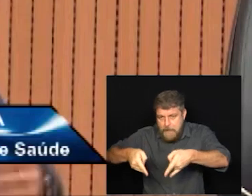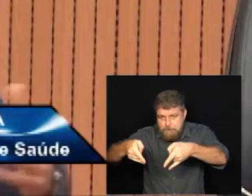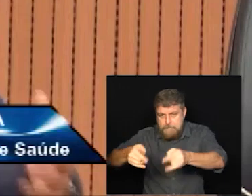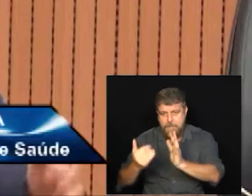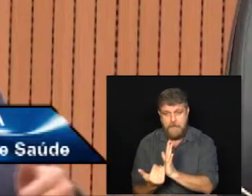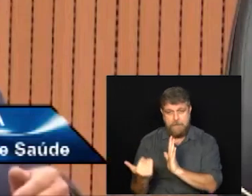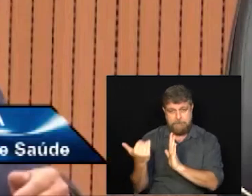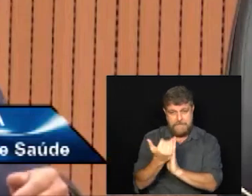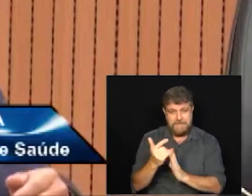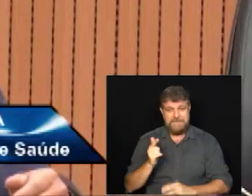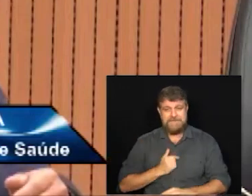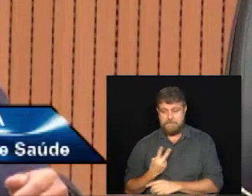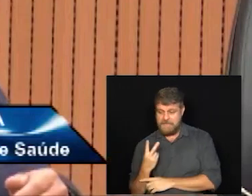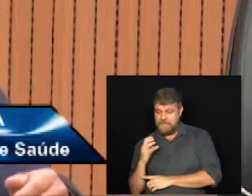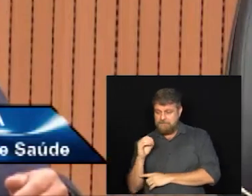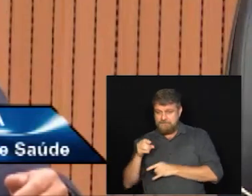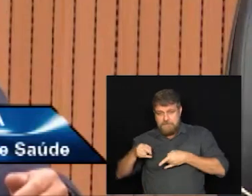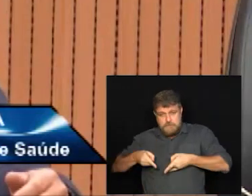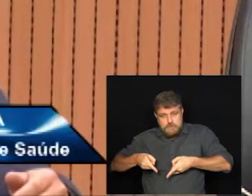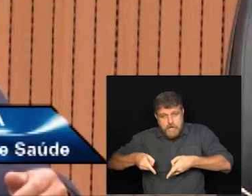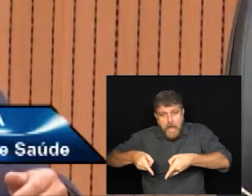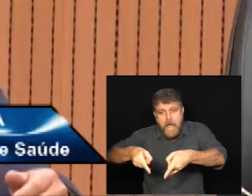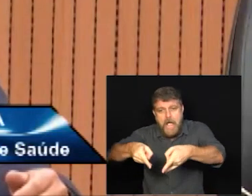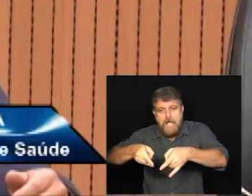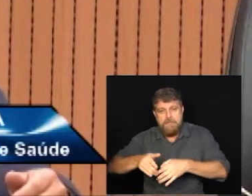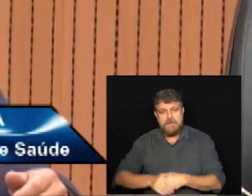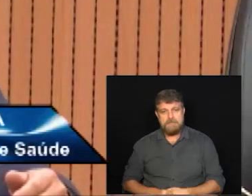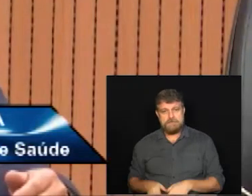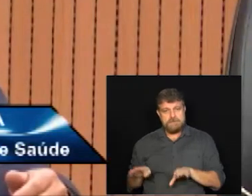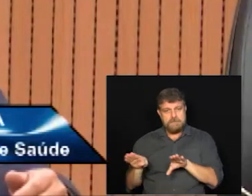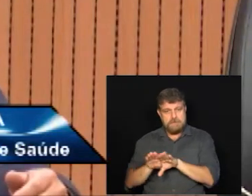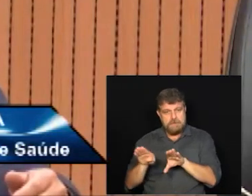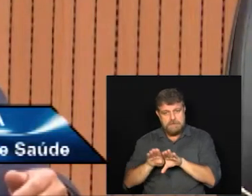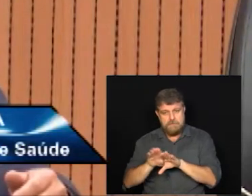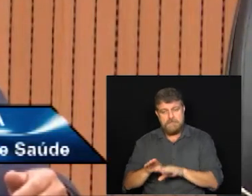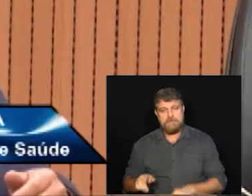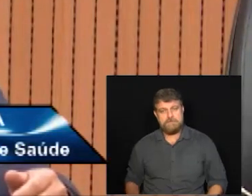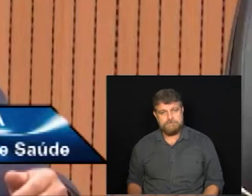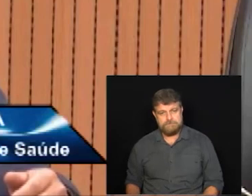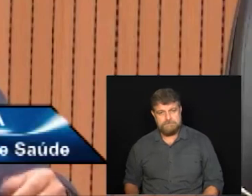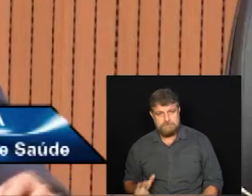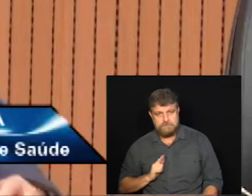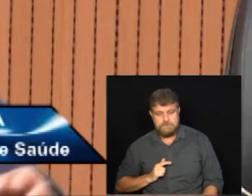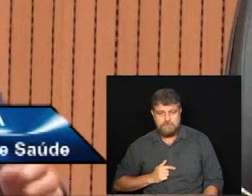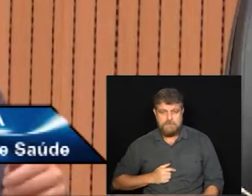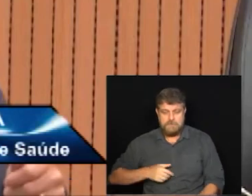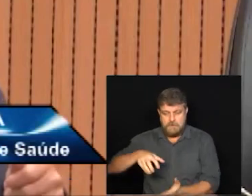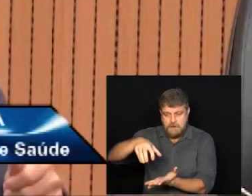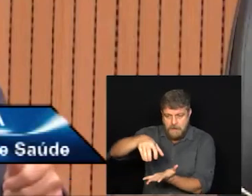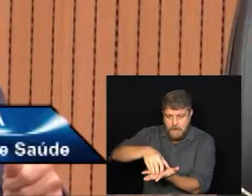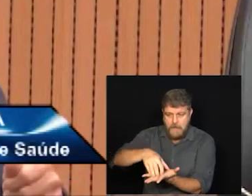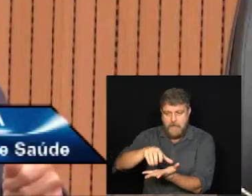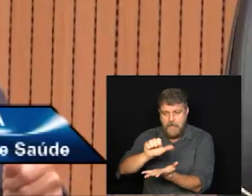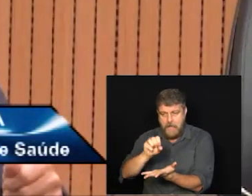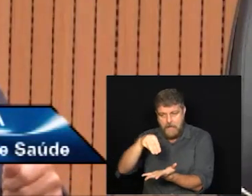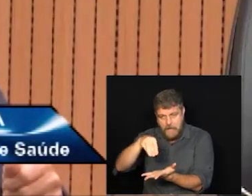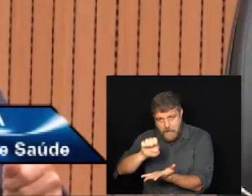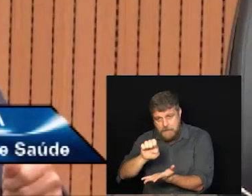e também mais 20 leitos também disponibilizados ou na AME ou